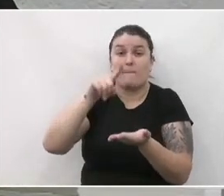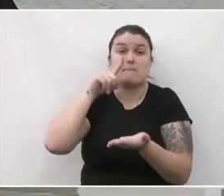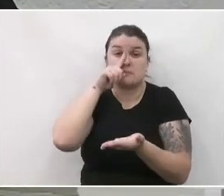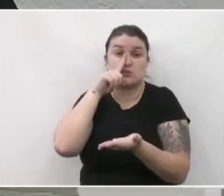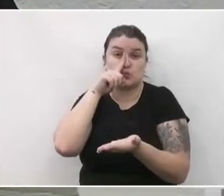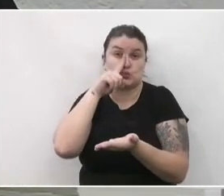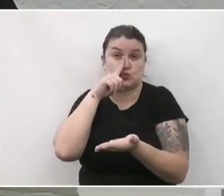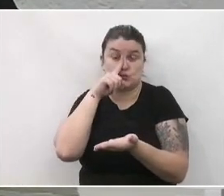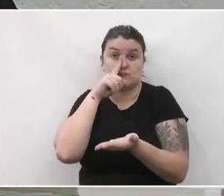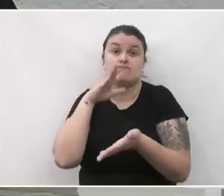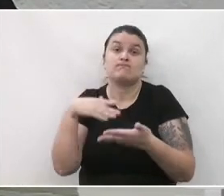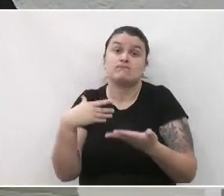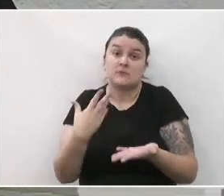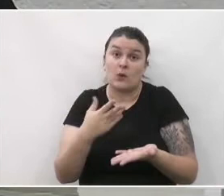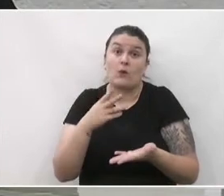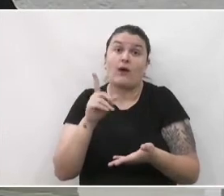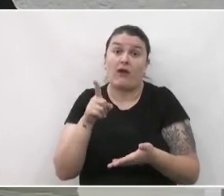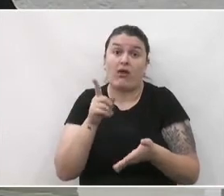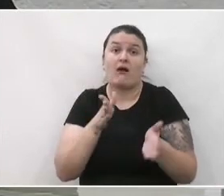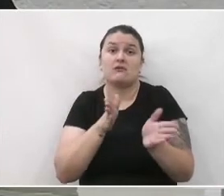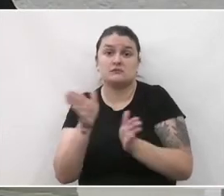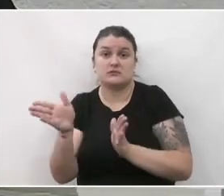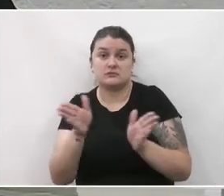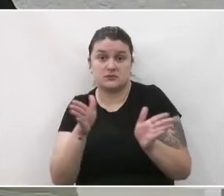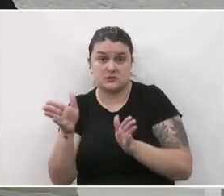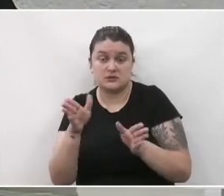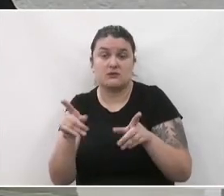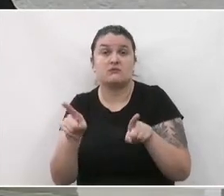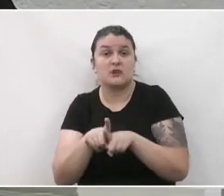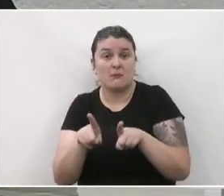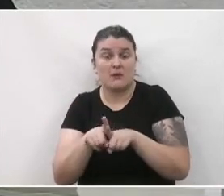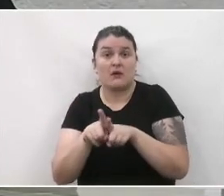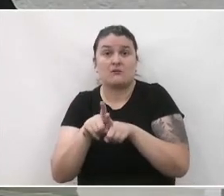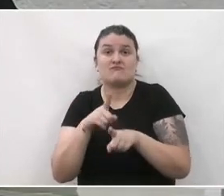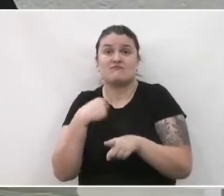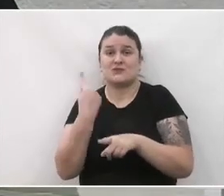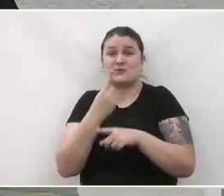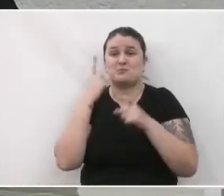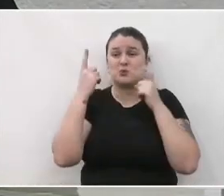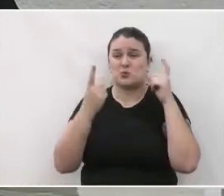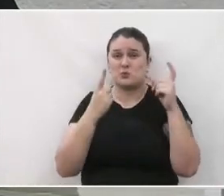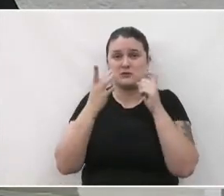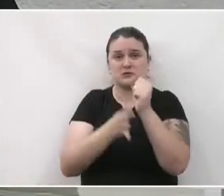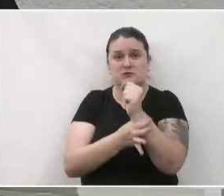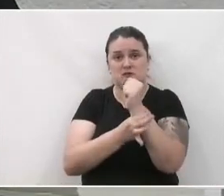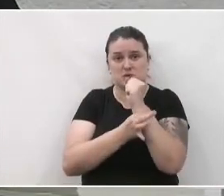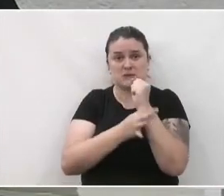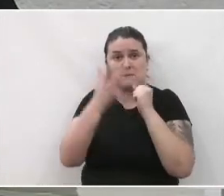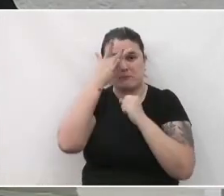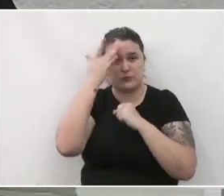perigo. Essa é uma questão de acessibilidade e traz preocupação em relação à segurança dos